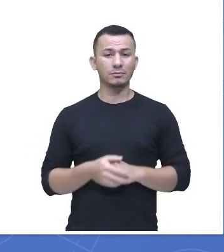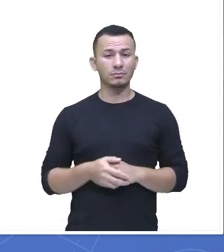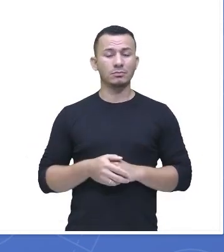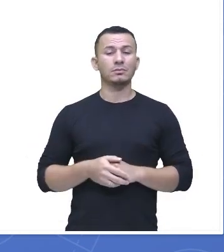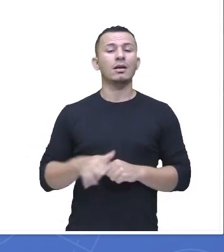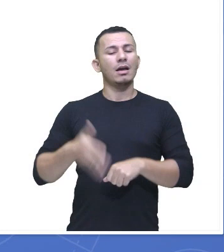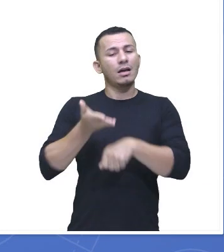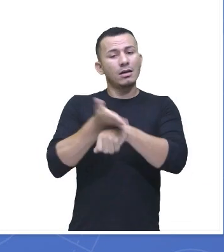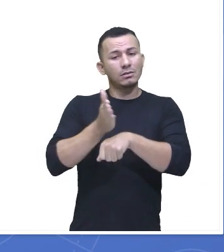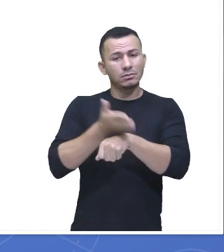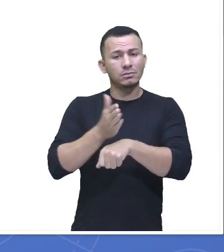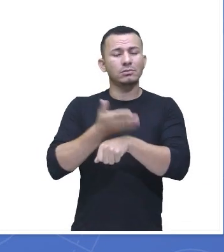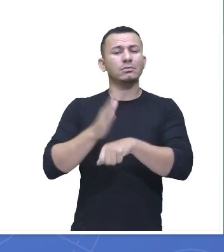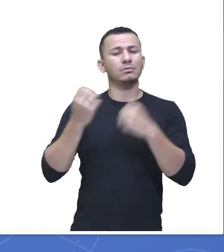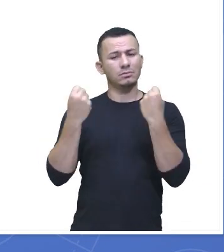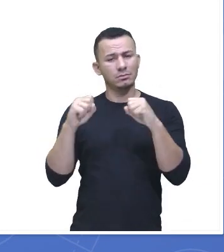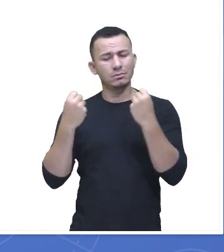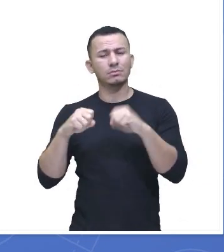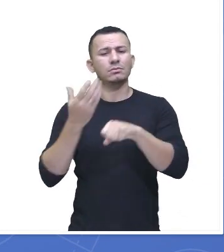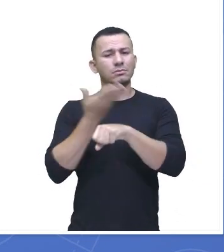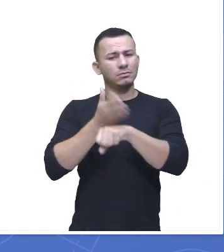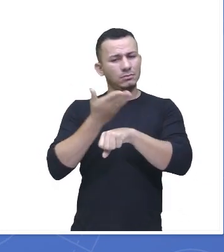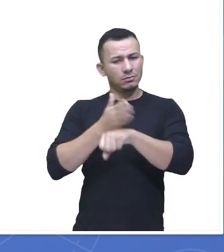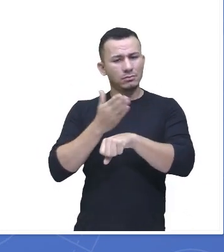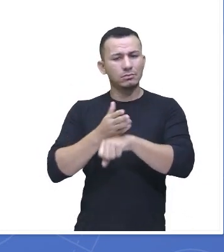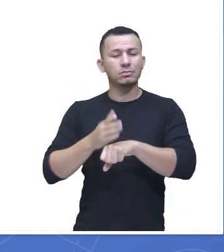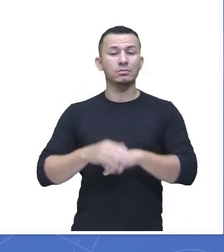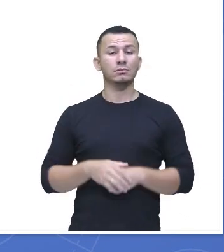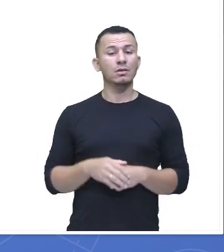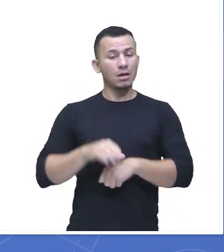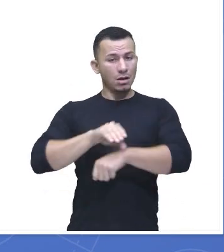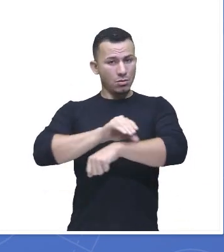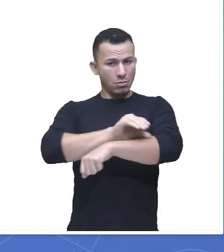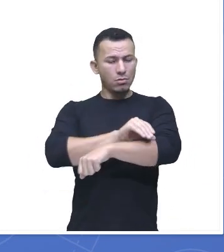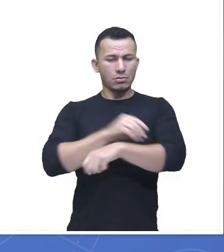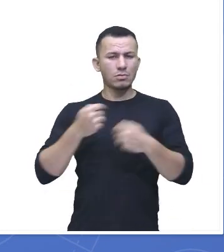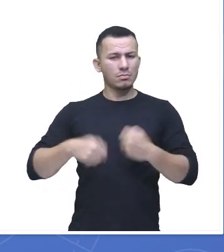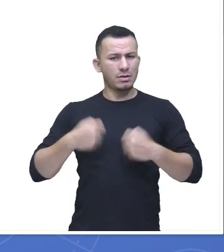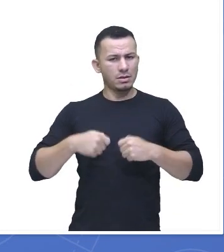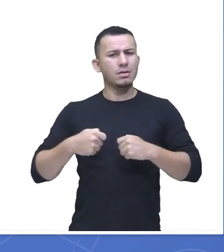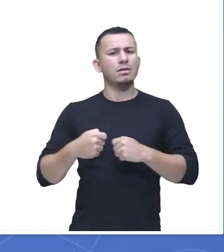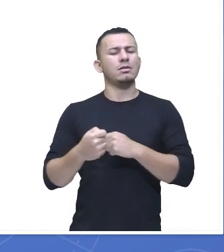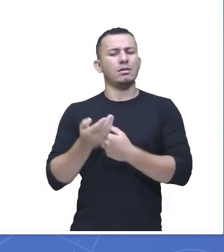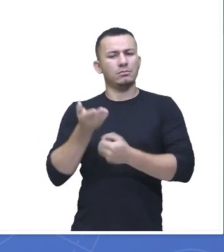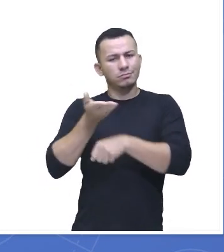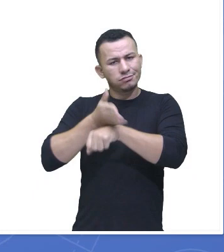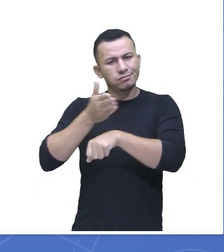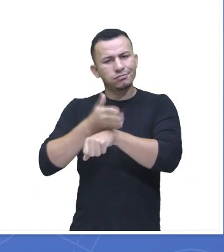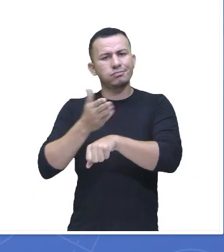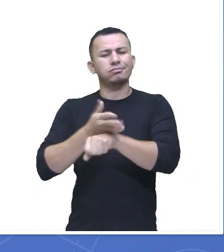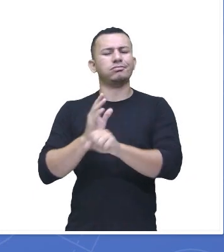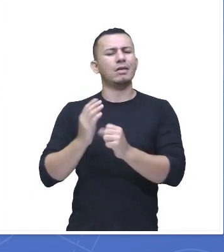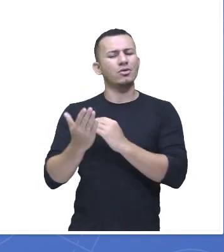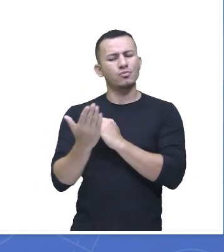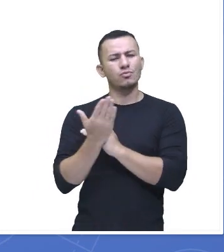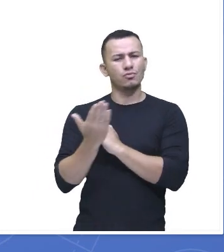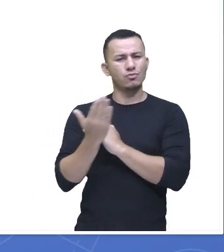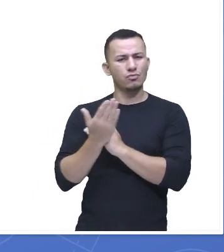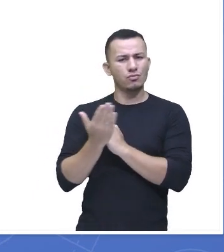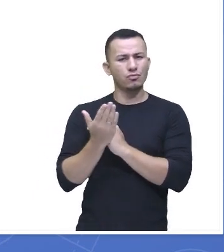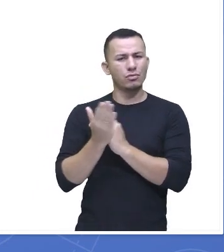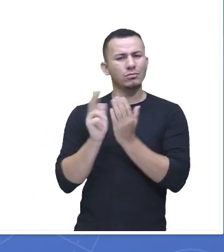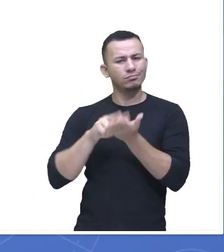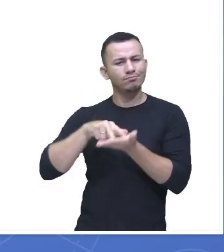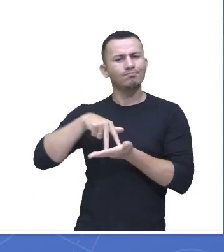das atividades. Nosso músculo, ele precisa aí de uma forcinha para se